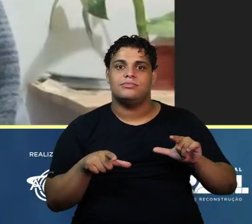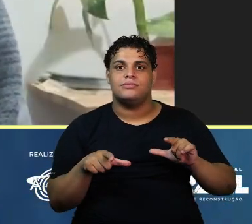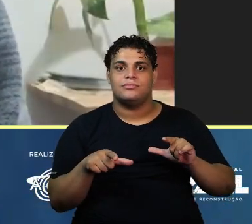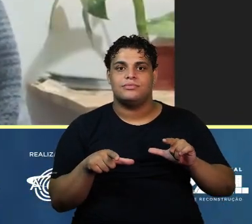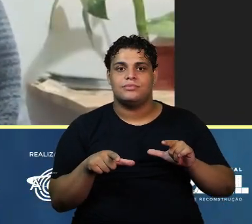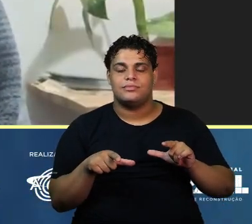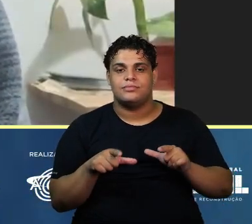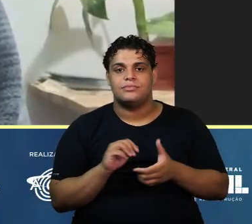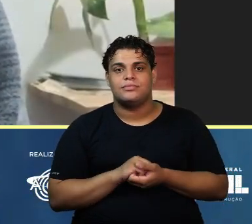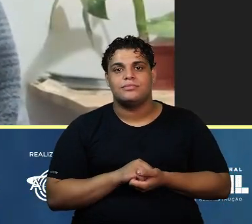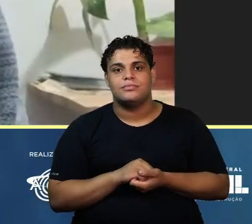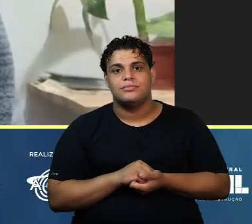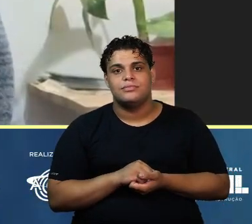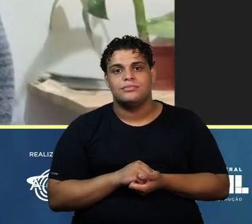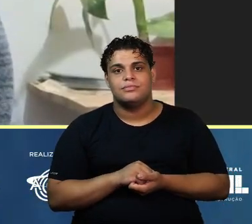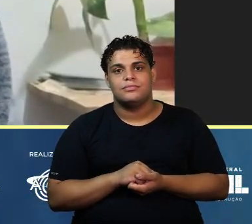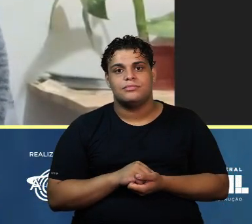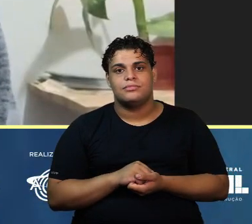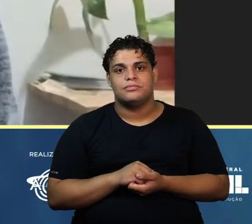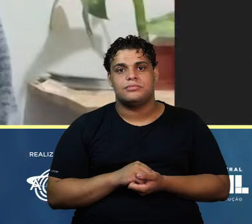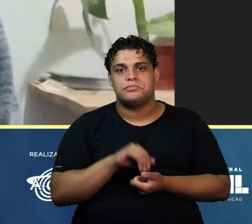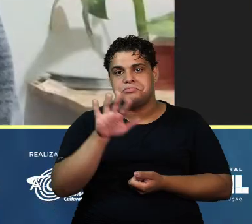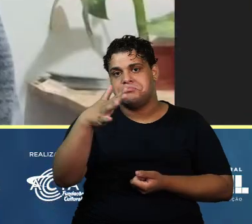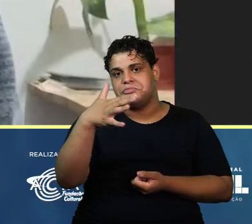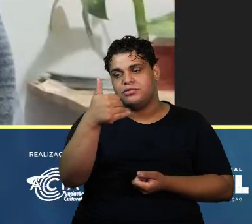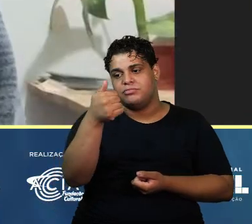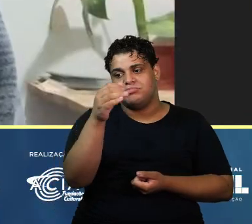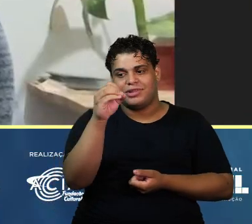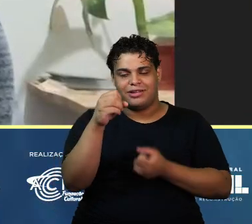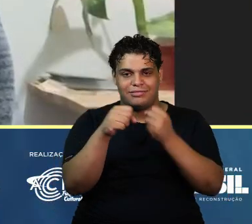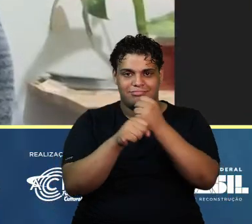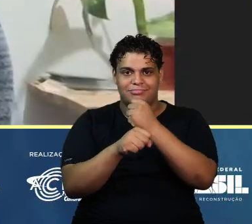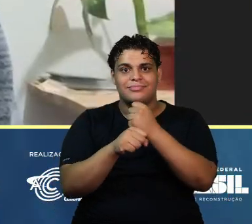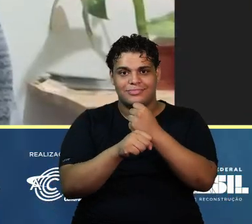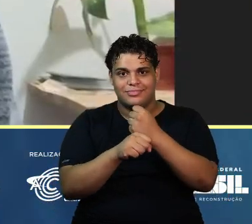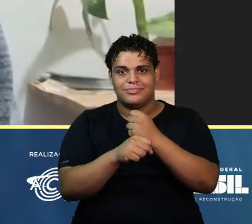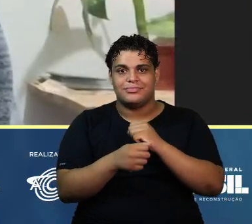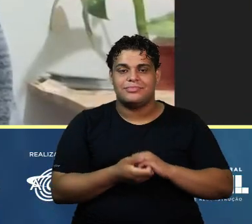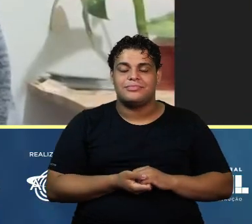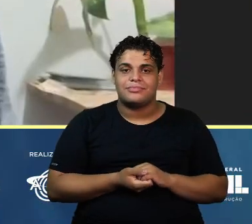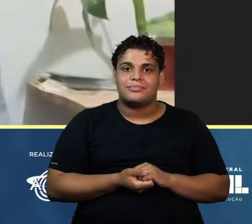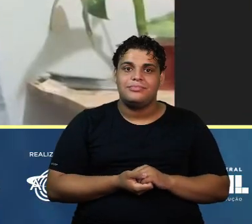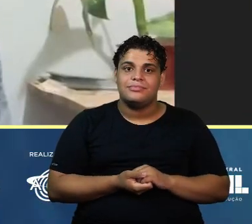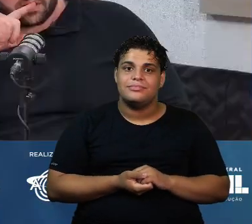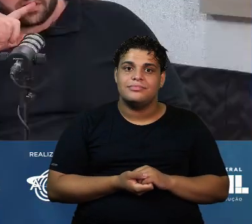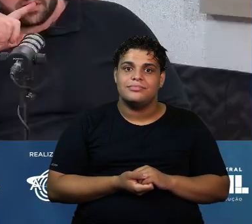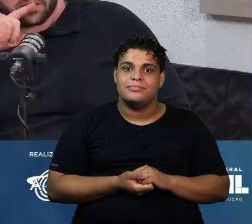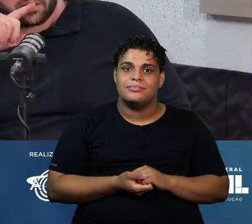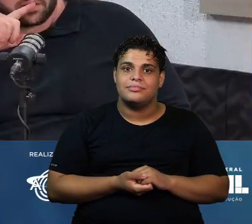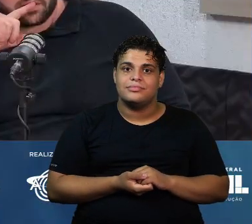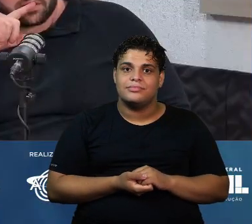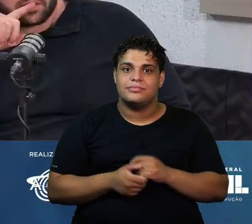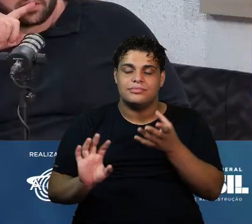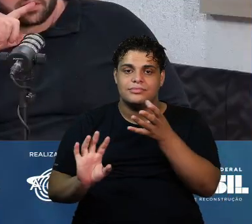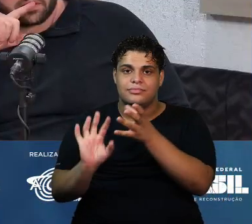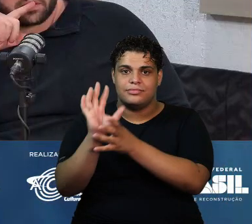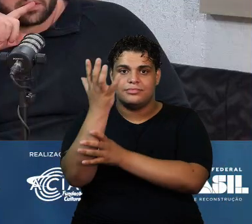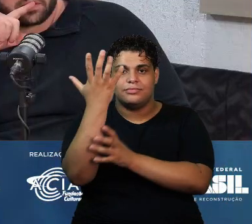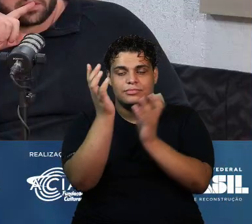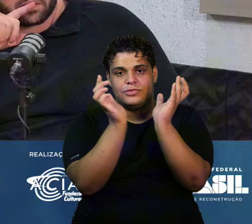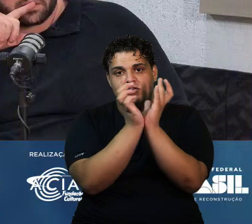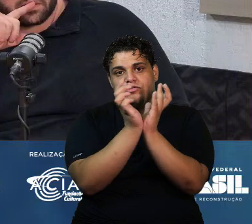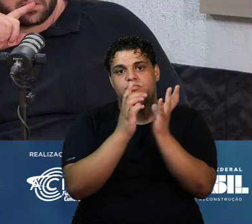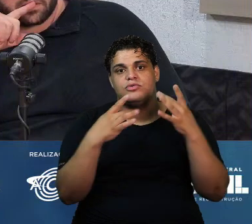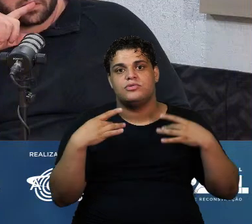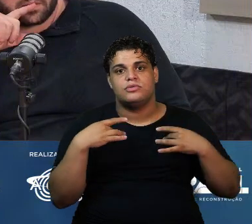organização há quase 10 anos, e aí eu acabei fundando um grupo de